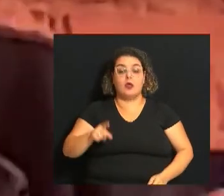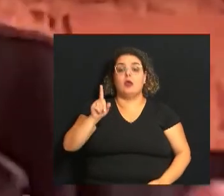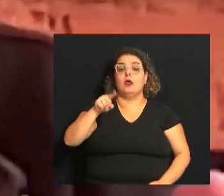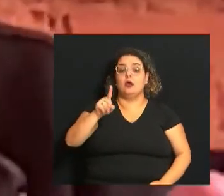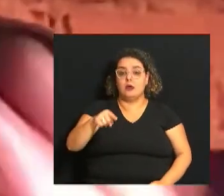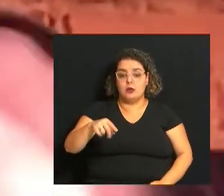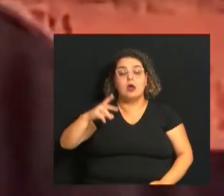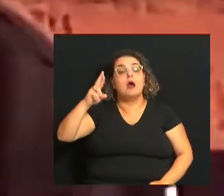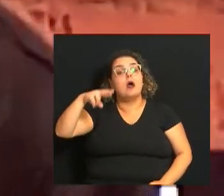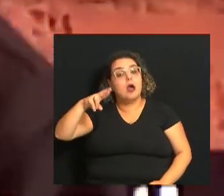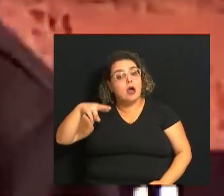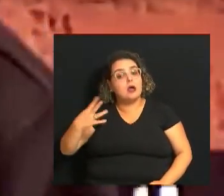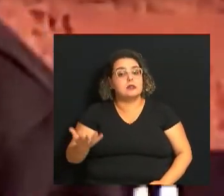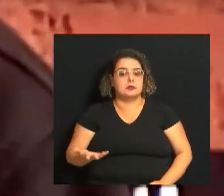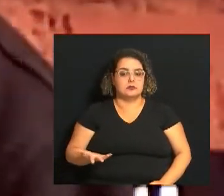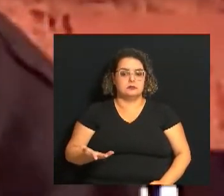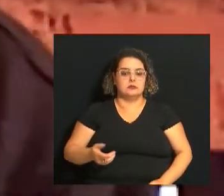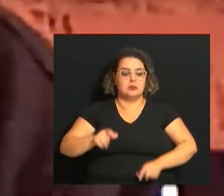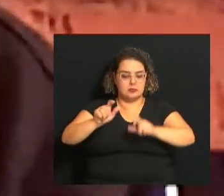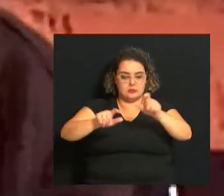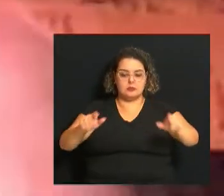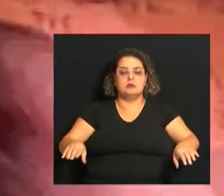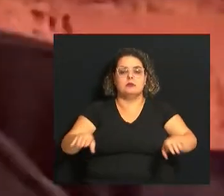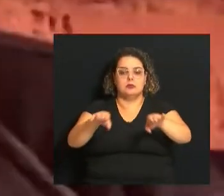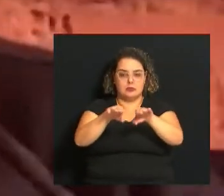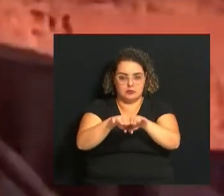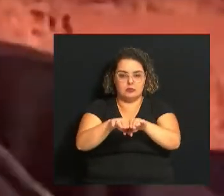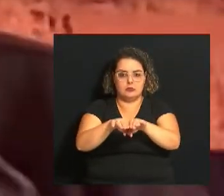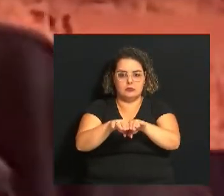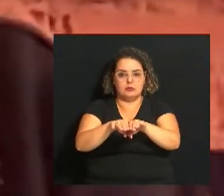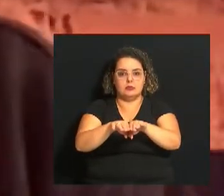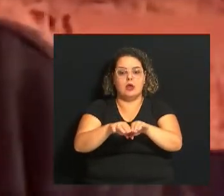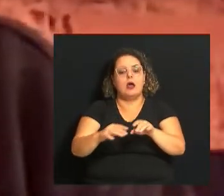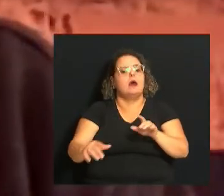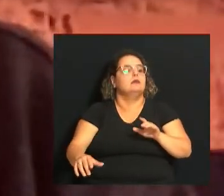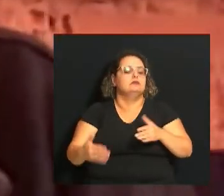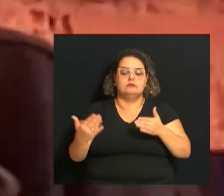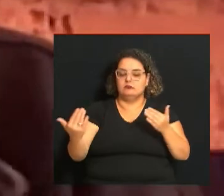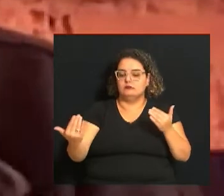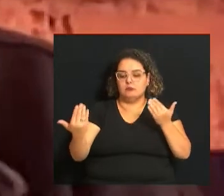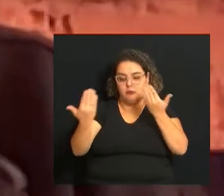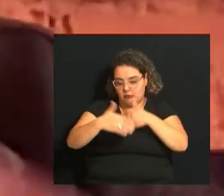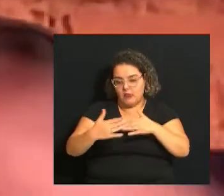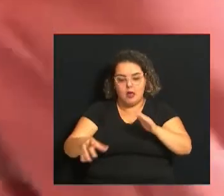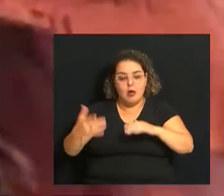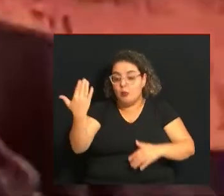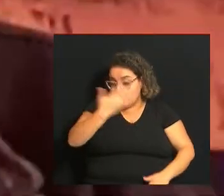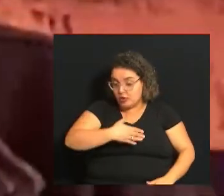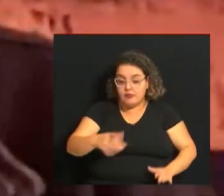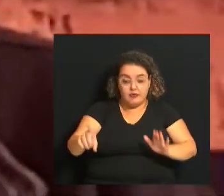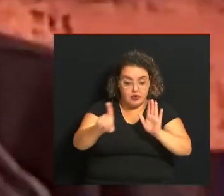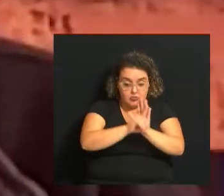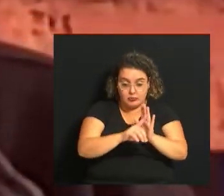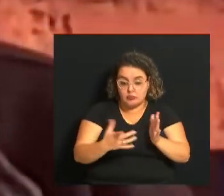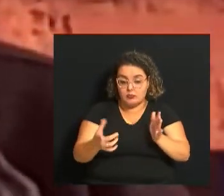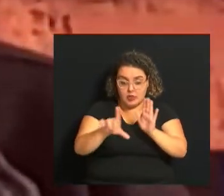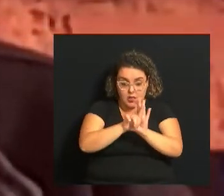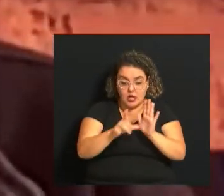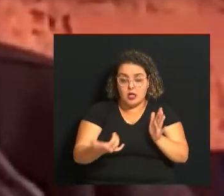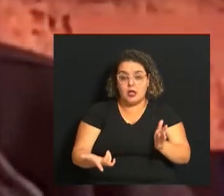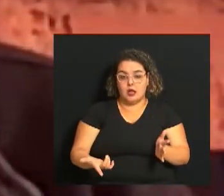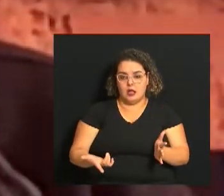nos diz. As pessoas são iguais. Aí elas são iguais perante a lei, elas são iguais, né? Com a intolerância,